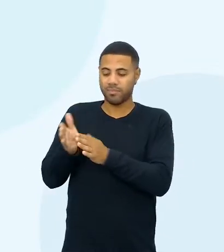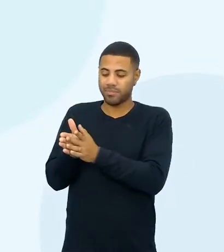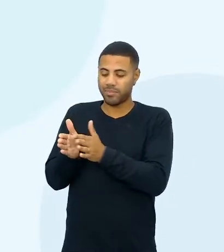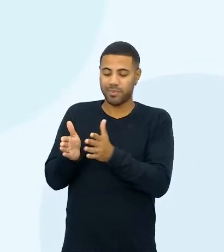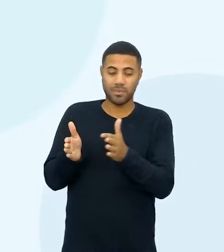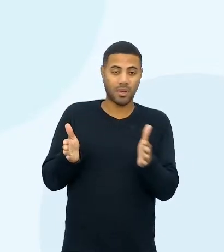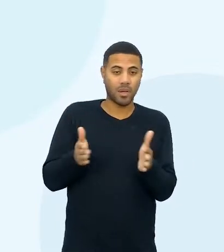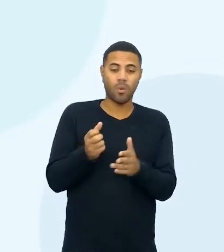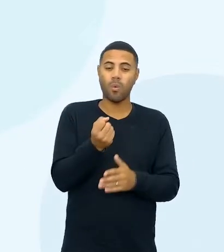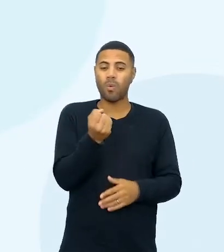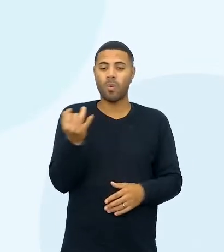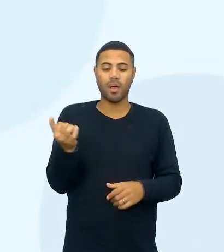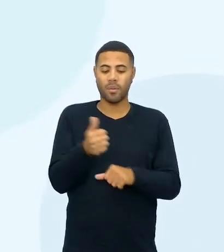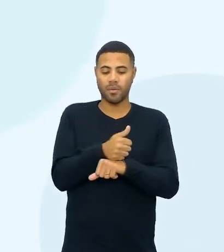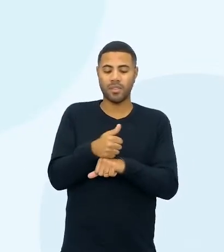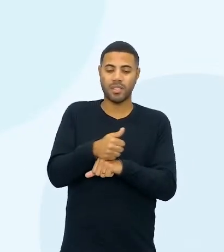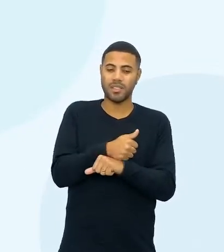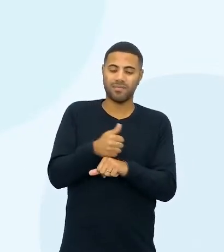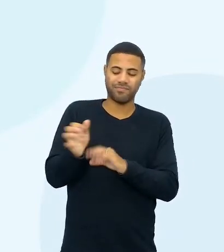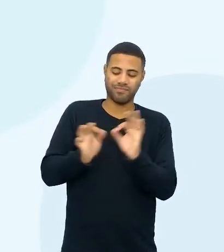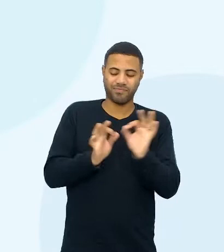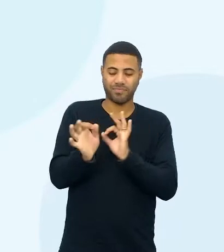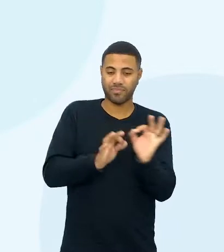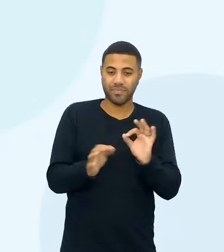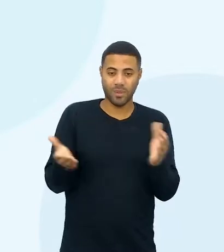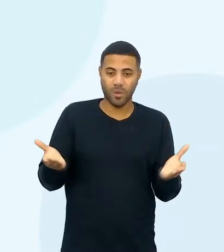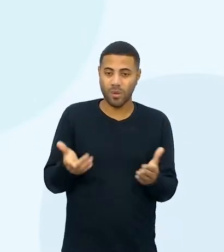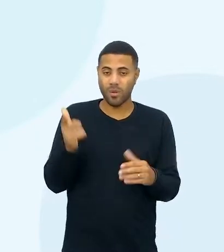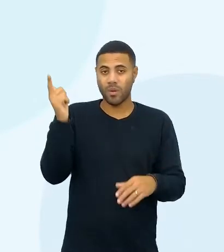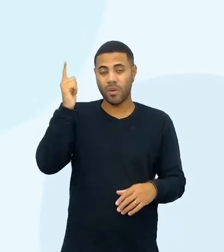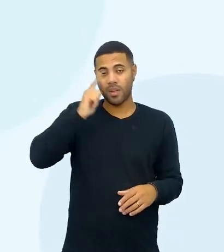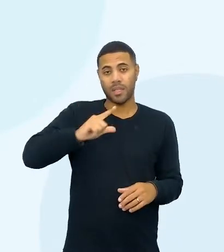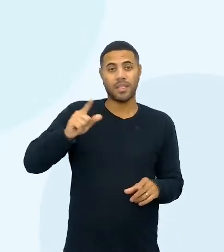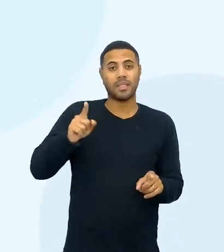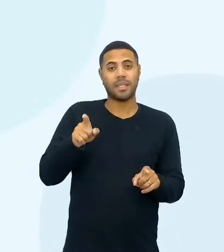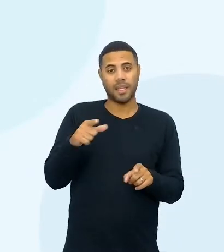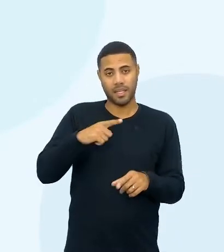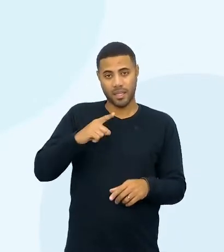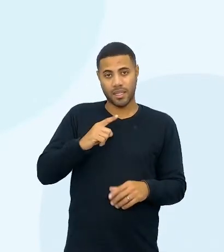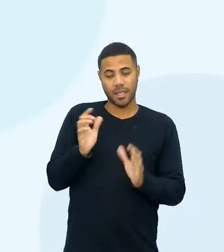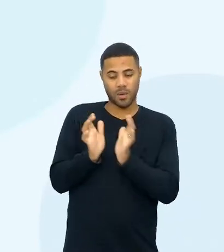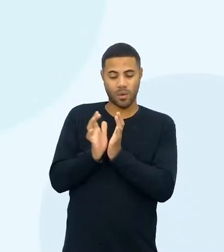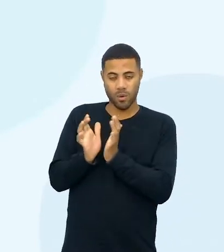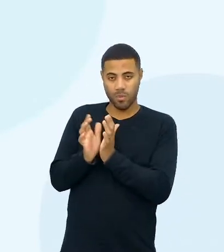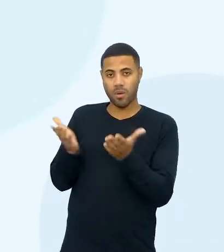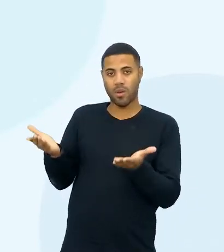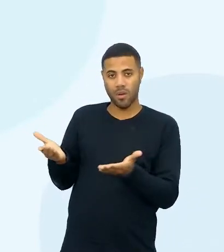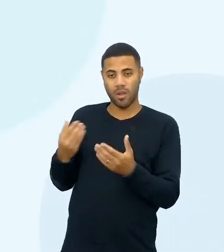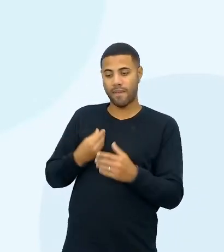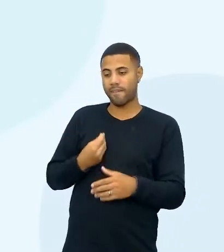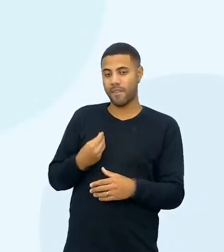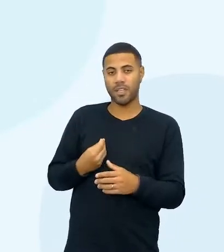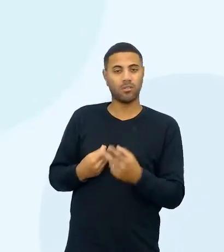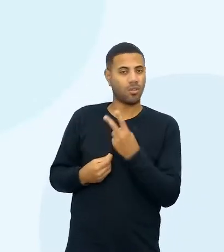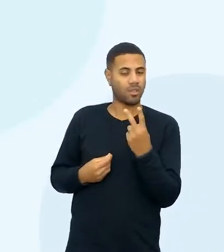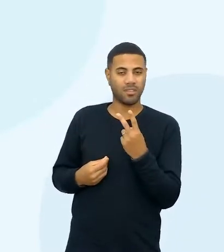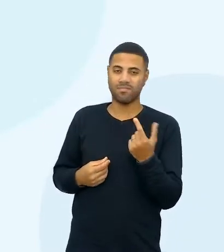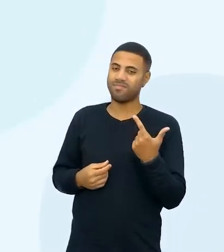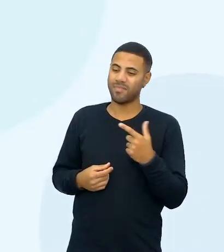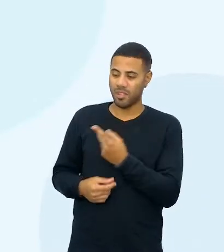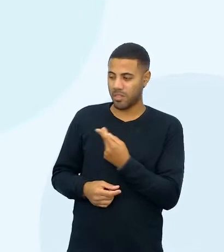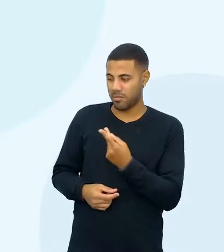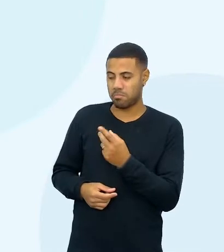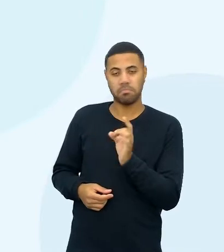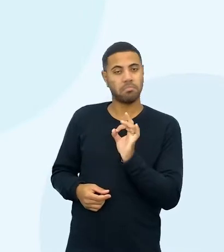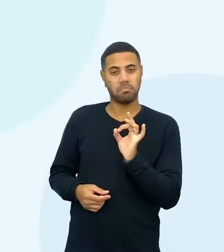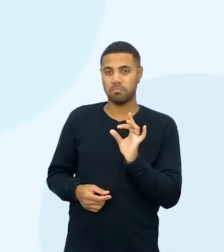de profissionais e que equipe, passaram. até chegar nesse momento, onde a gente também tem uma equipe aqui trabalhando, né? Eu não estou sozinha com você. Não.